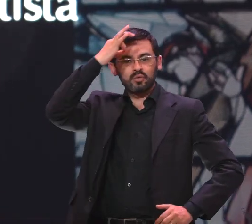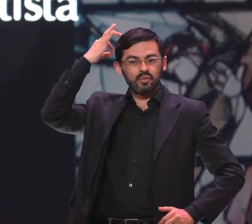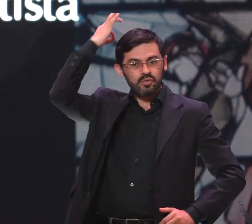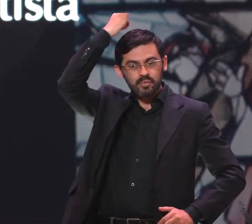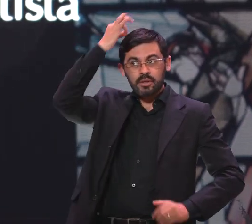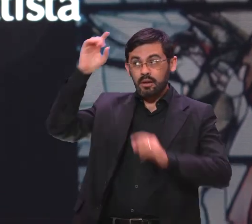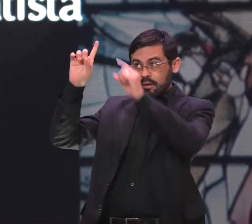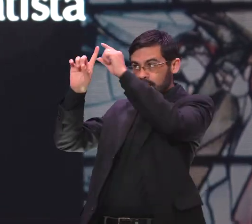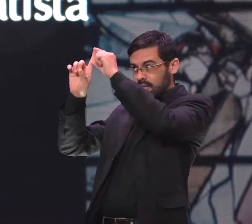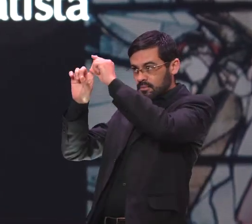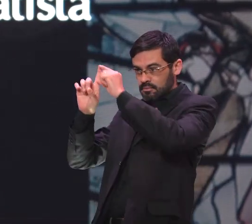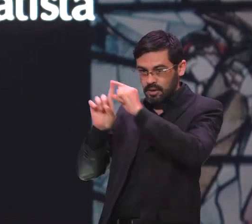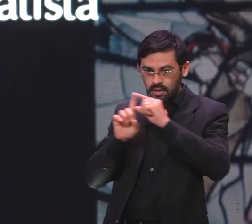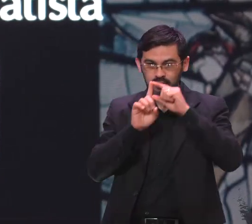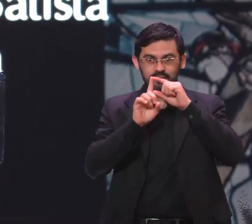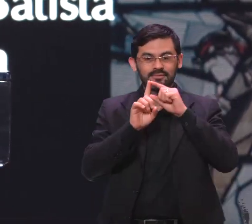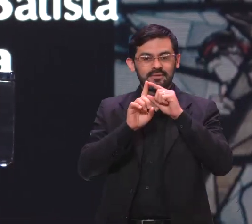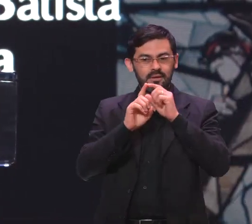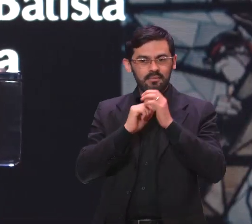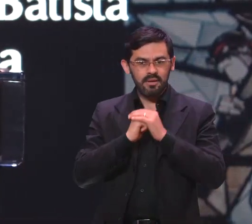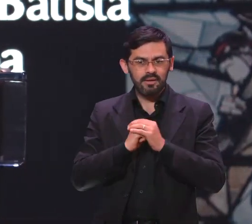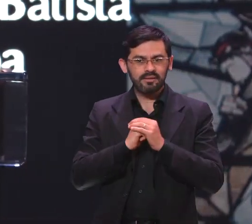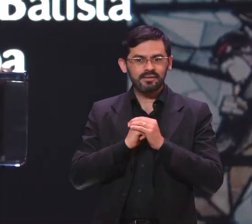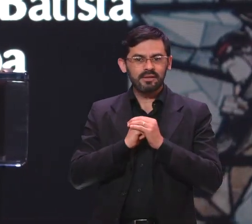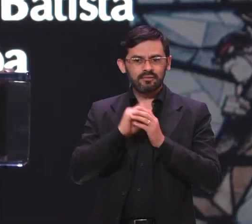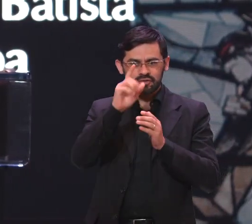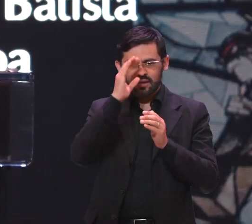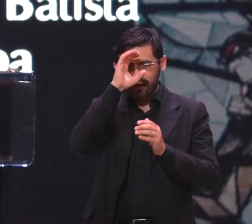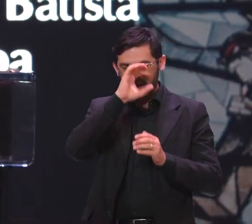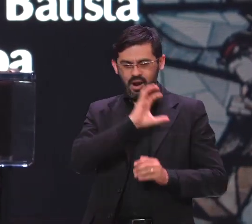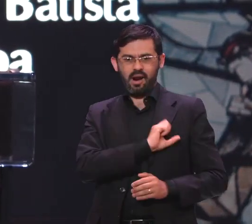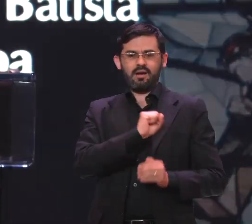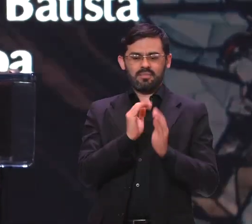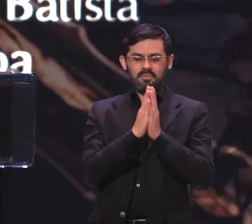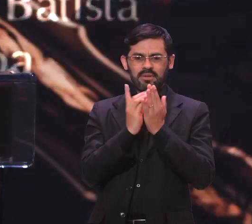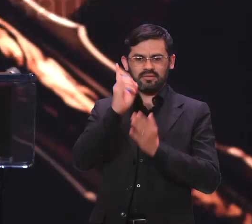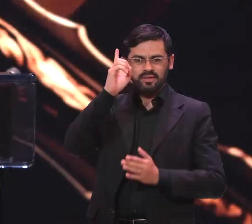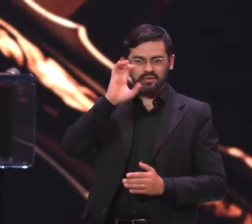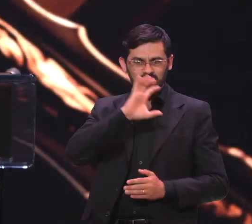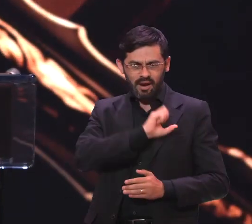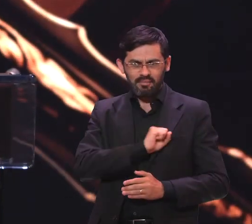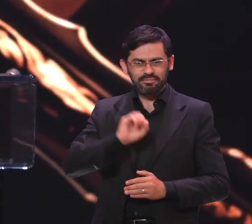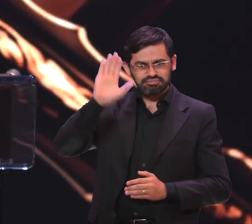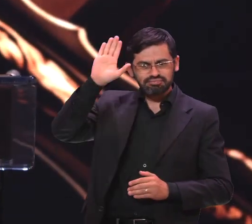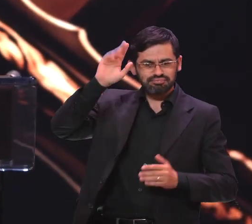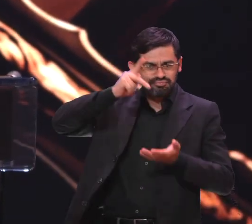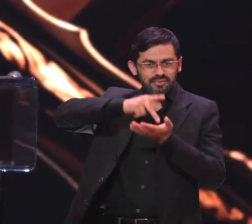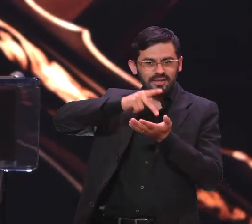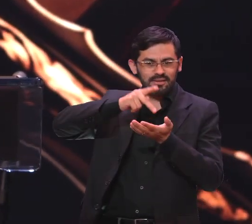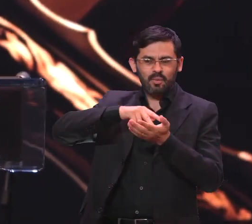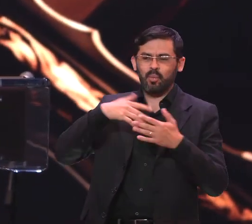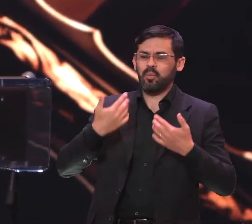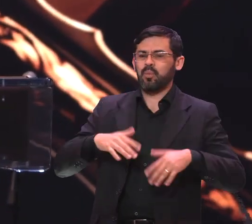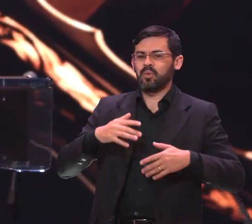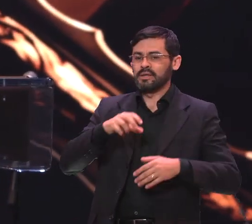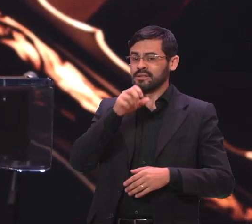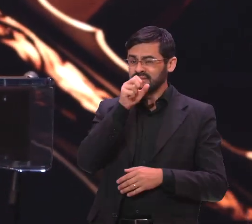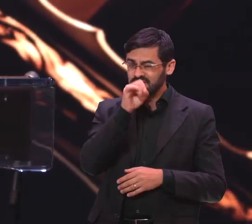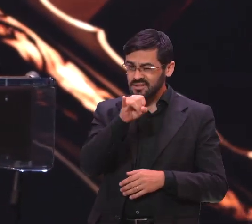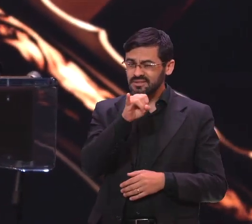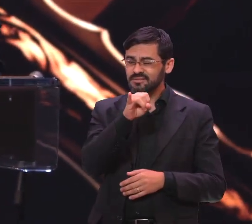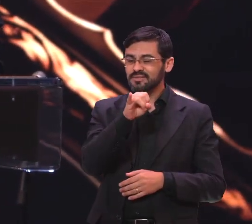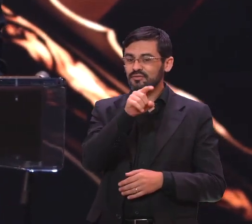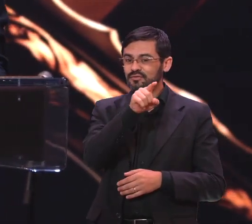a palavra de Deus. Amém? Quem ama a Bíblia aqui, ama a palavra do Senhor. Se